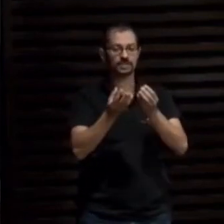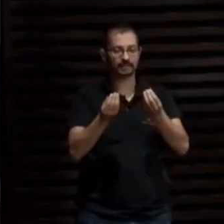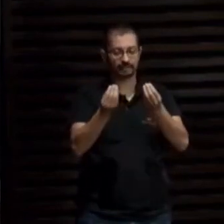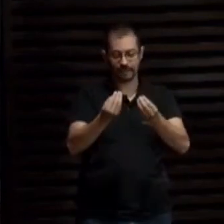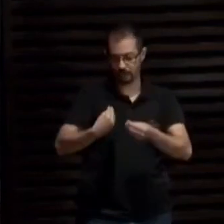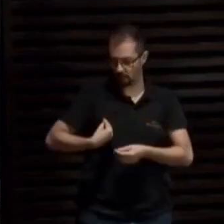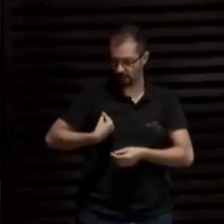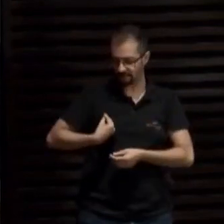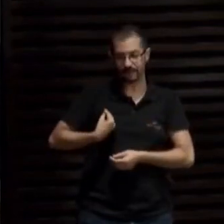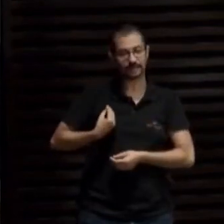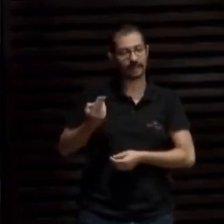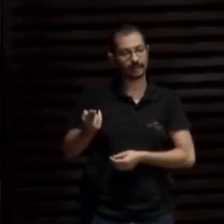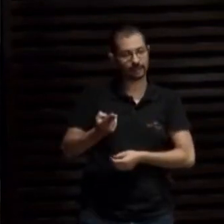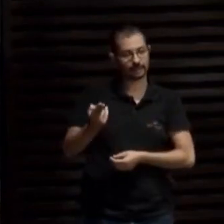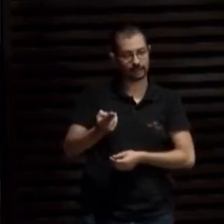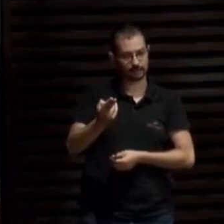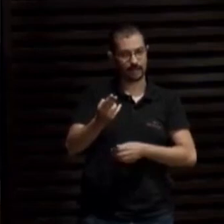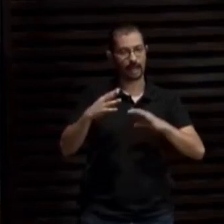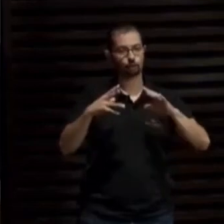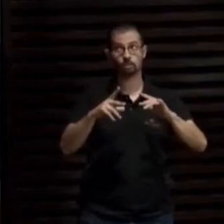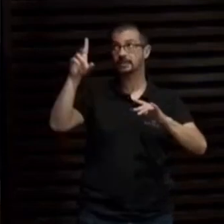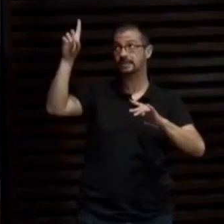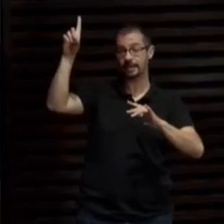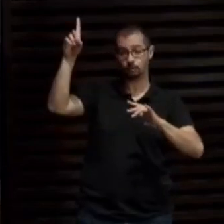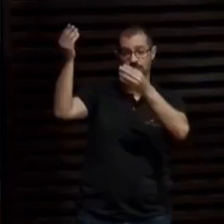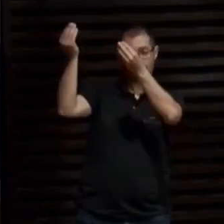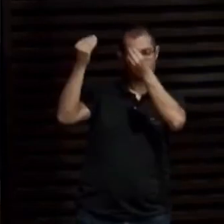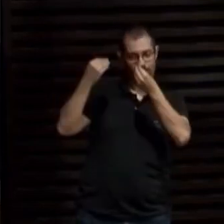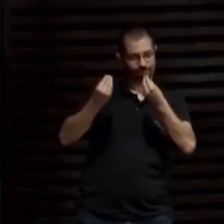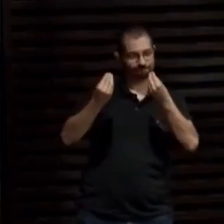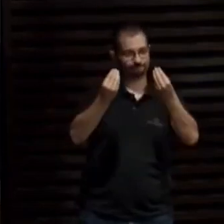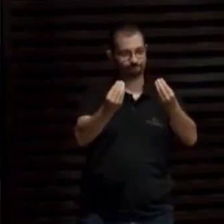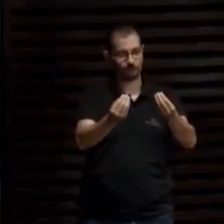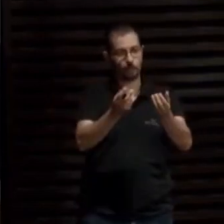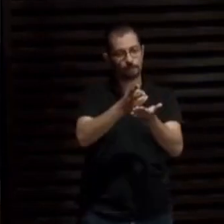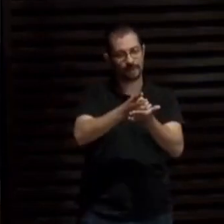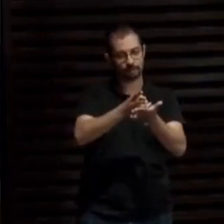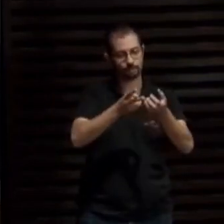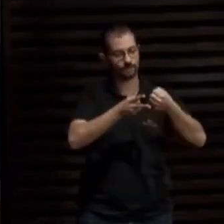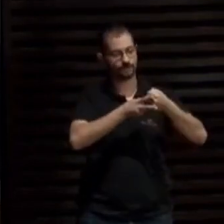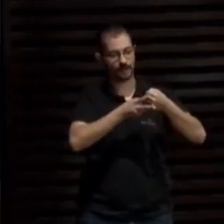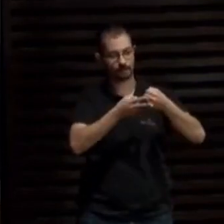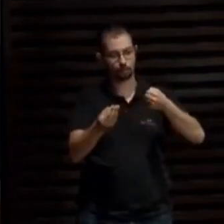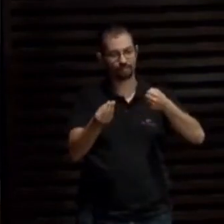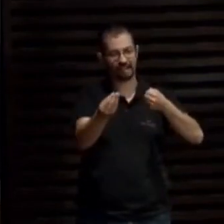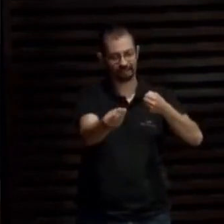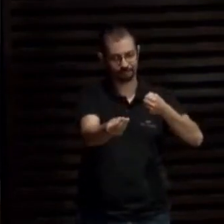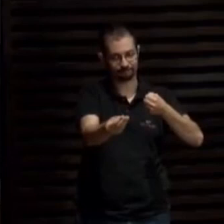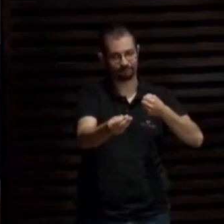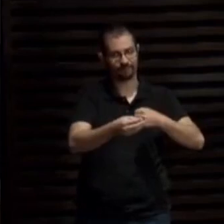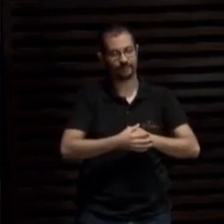a todos os que o Pai deu para ele. É o mesmo verbo. Neste